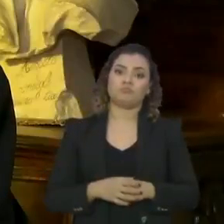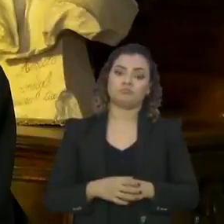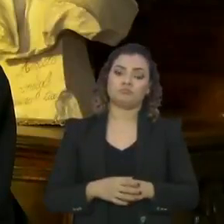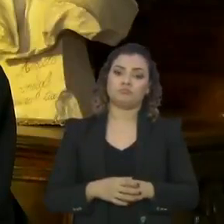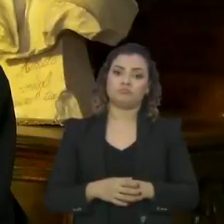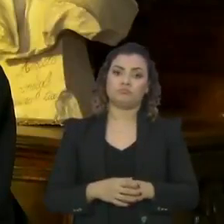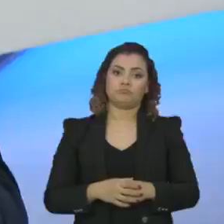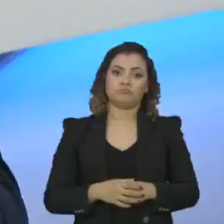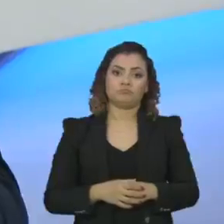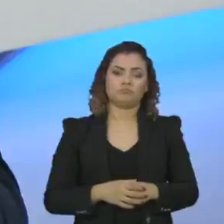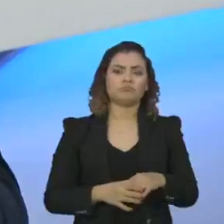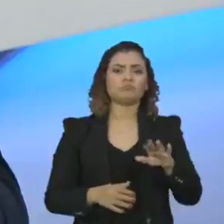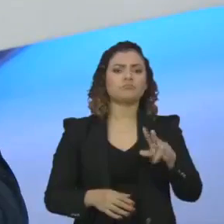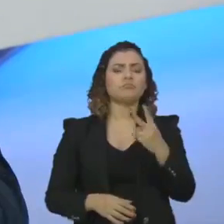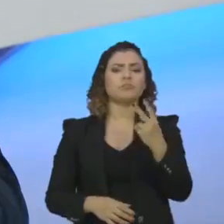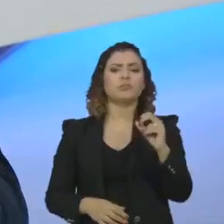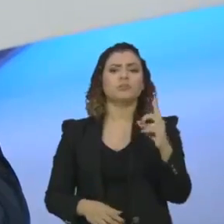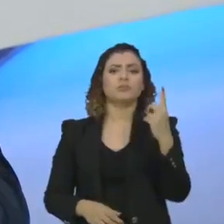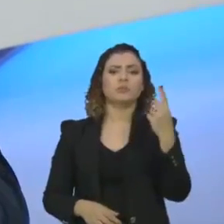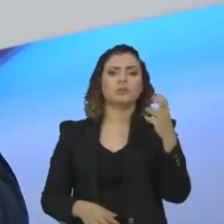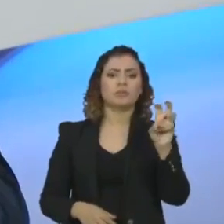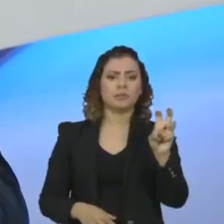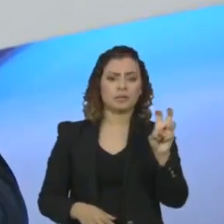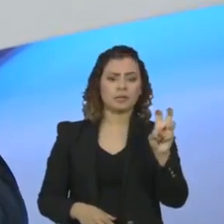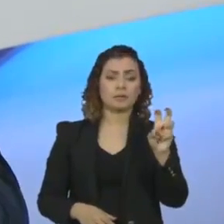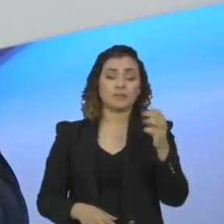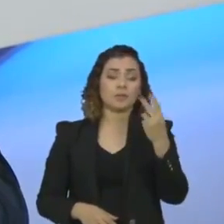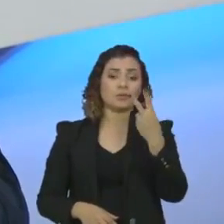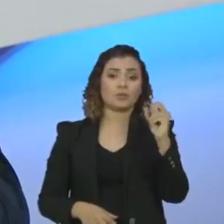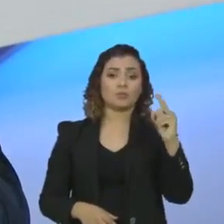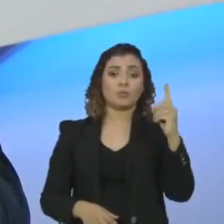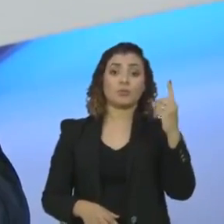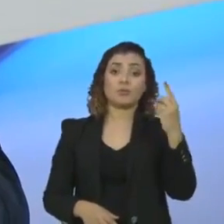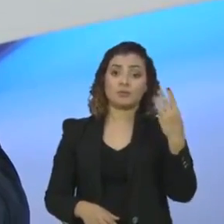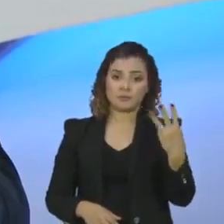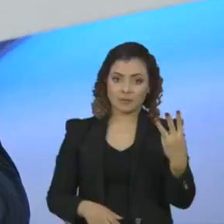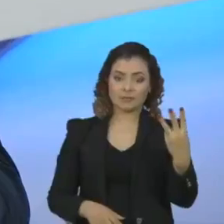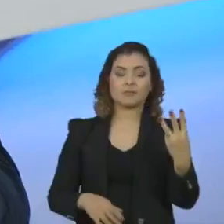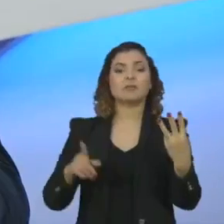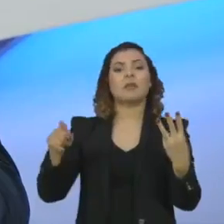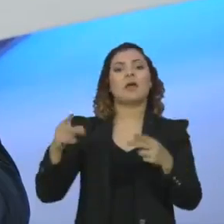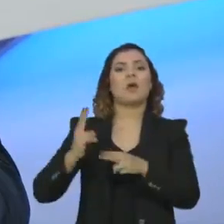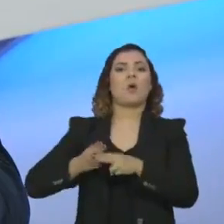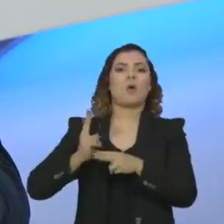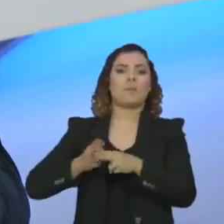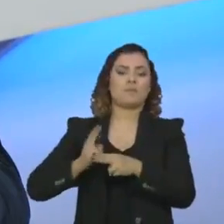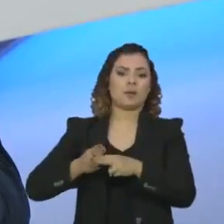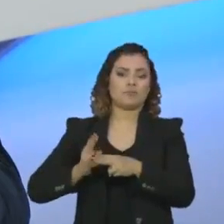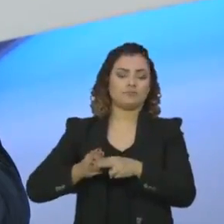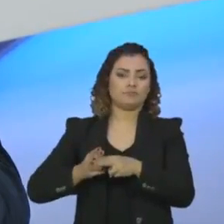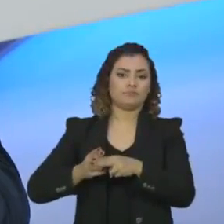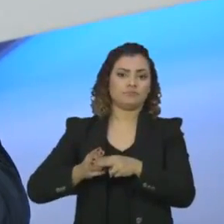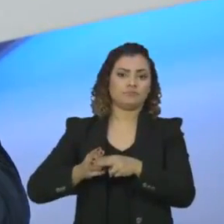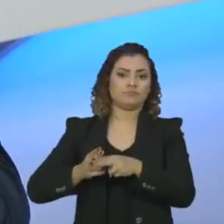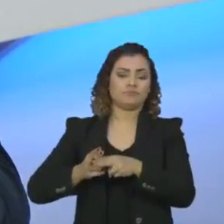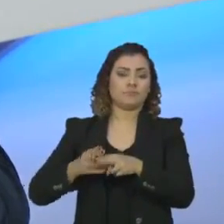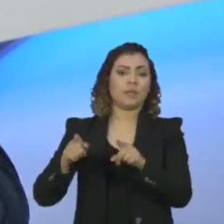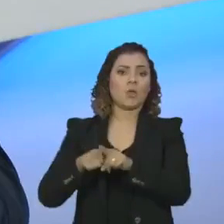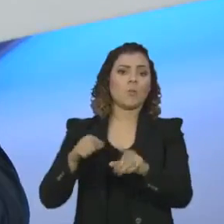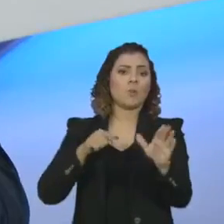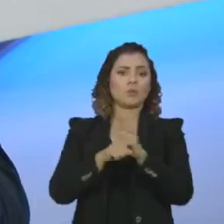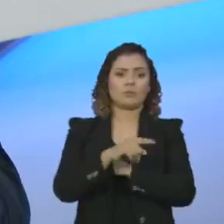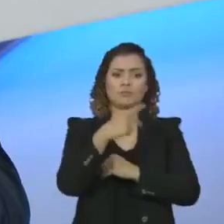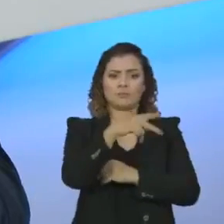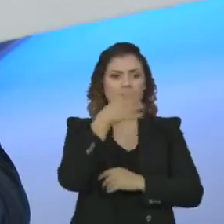Dom Odilo, em 2013, em uma coletiva de imprensa lá no Colégio Pio Brasileiro, em Roma, às vésperas do conclave, eu perguntei ao senhor se o senhor